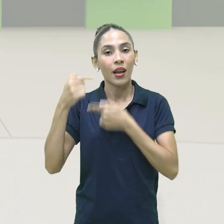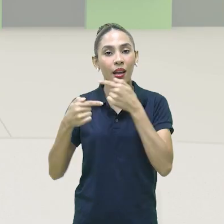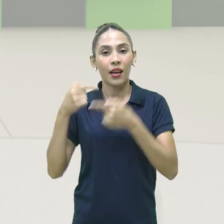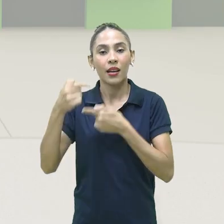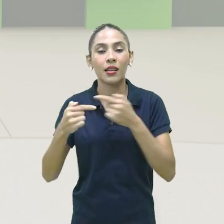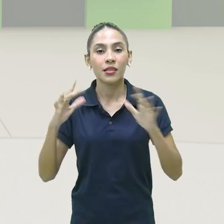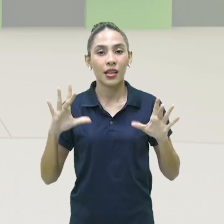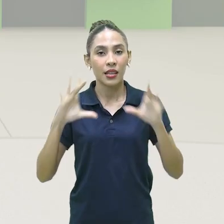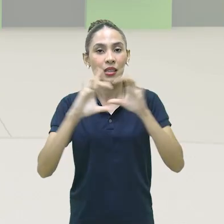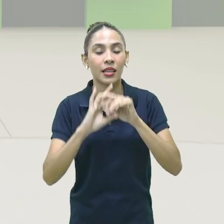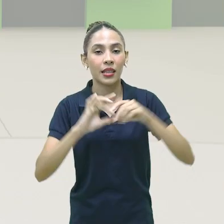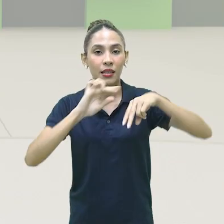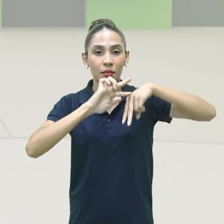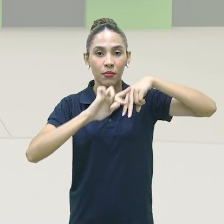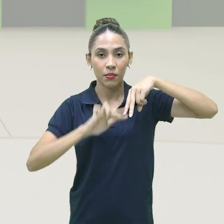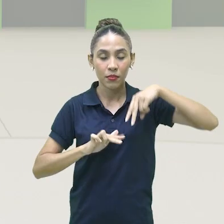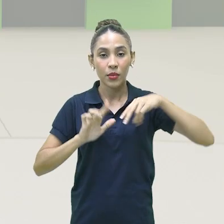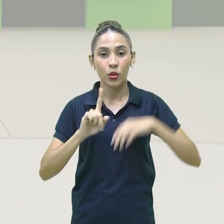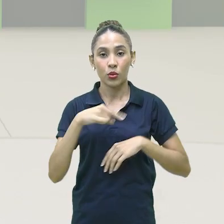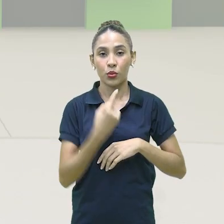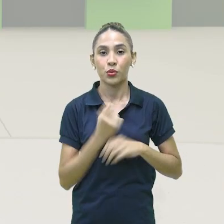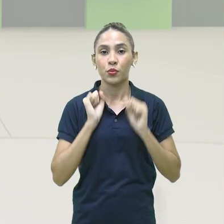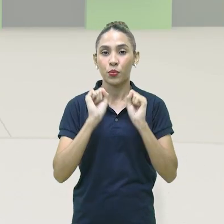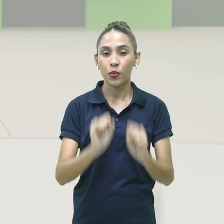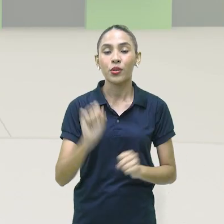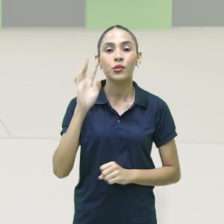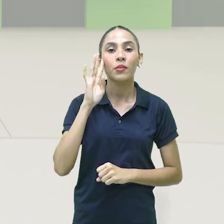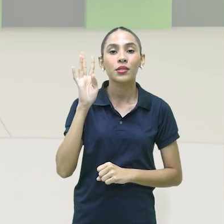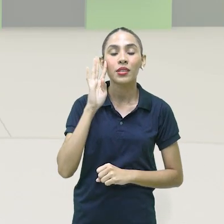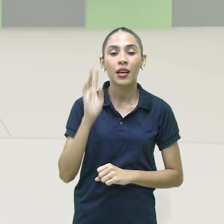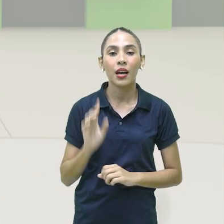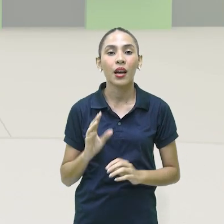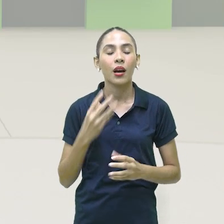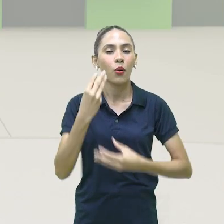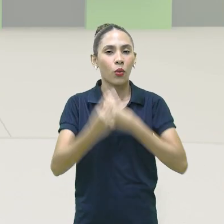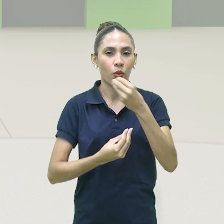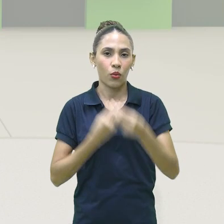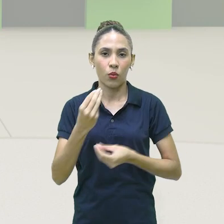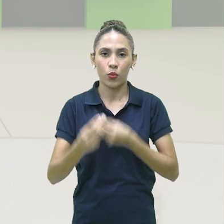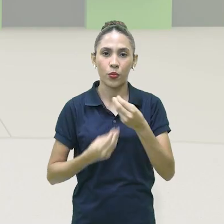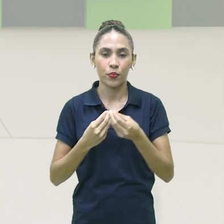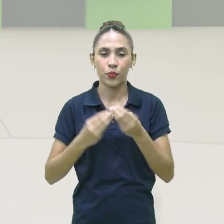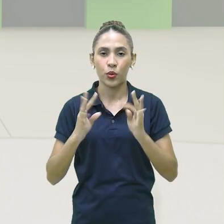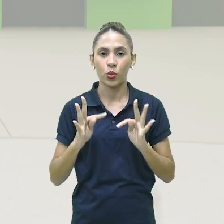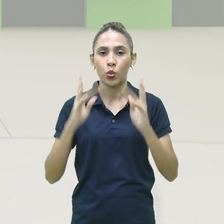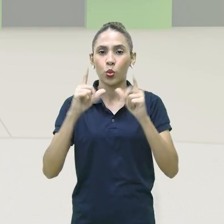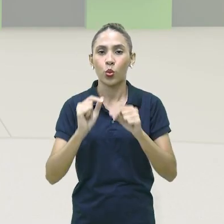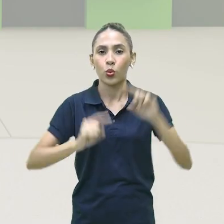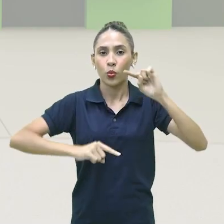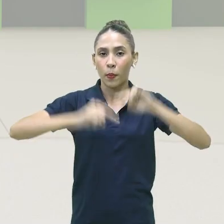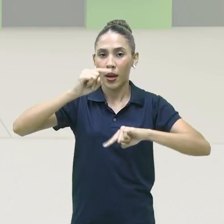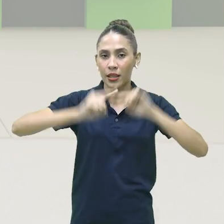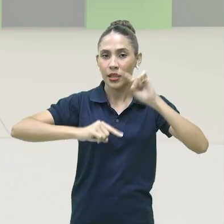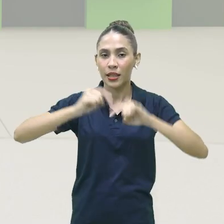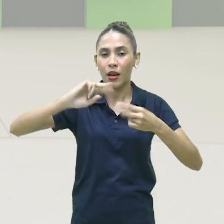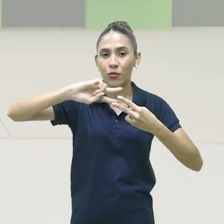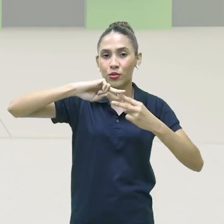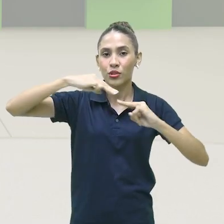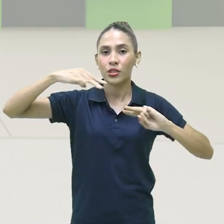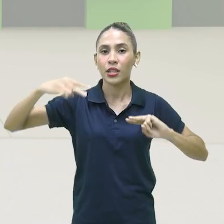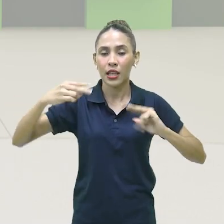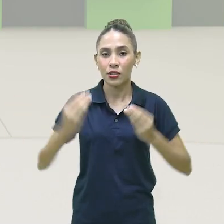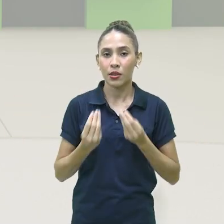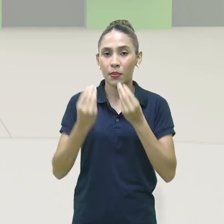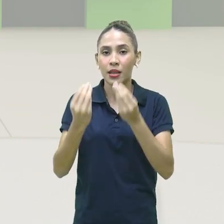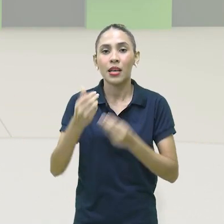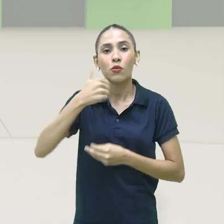ao sexo, a gente pode imaginar aqui de que forma todo o material genético é passado de um